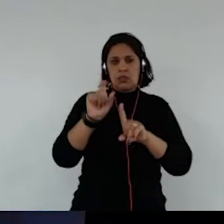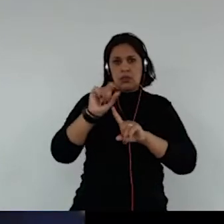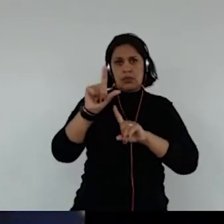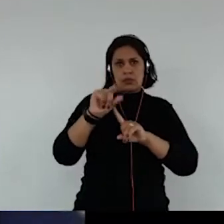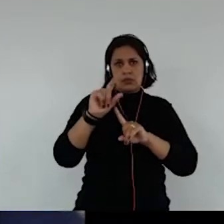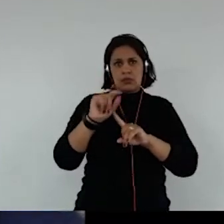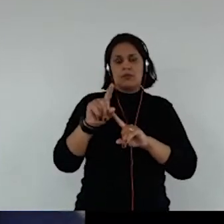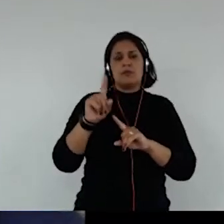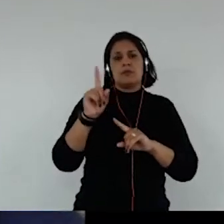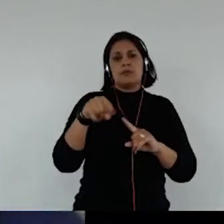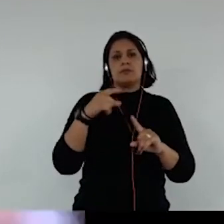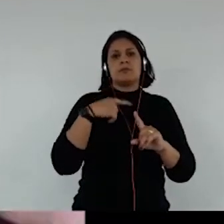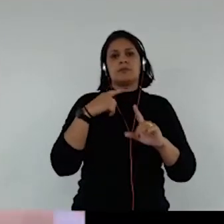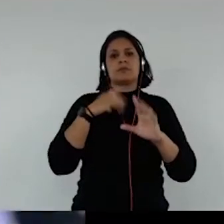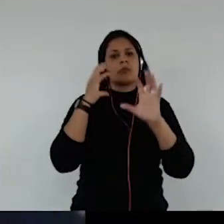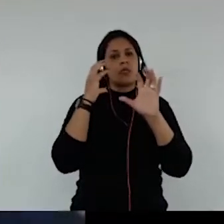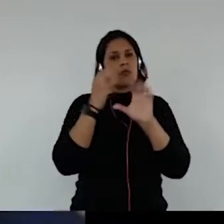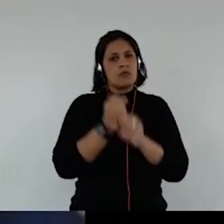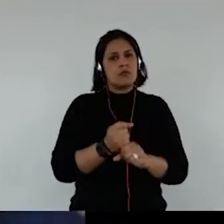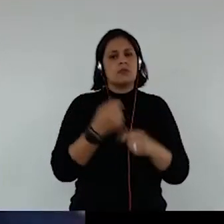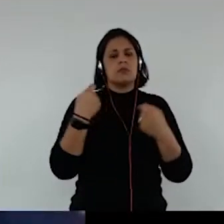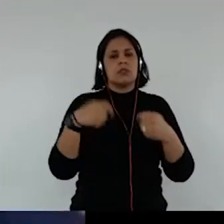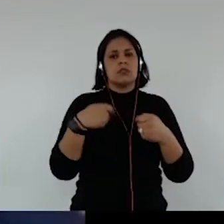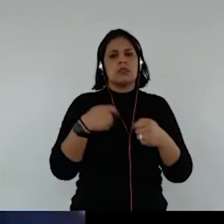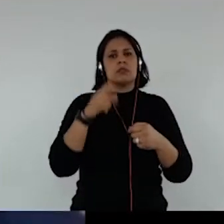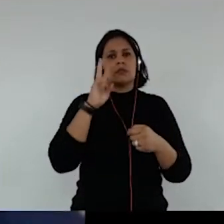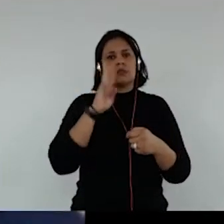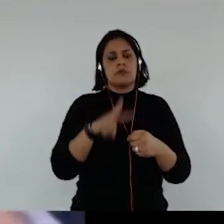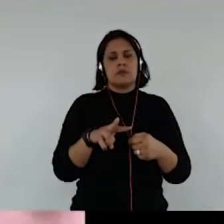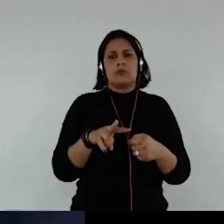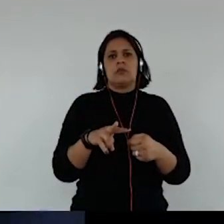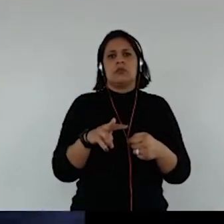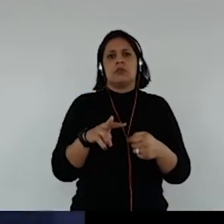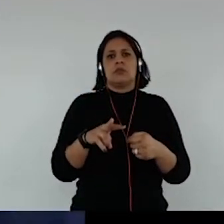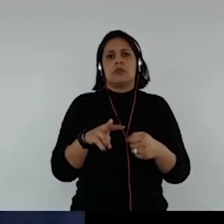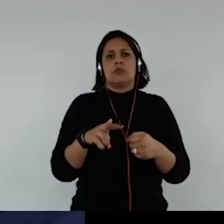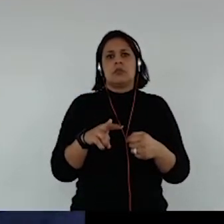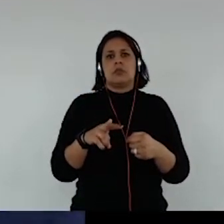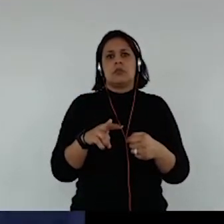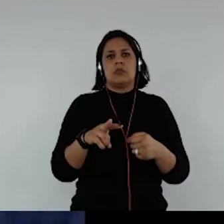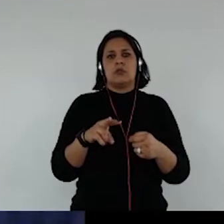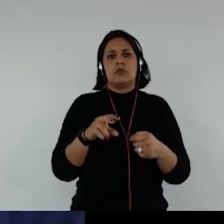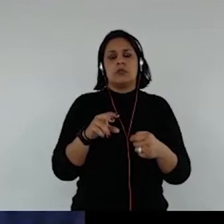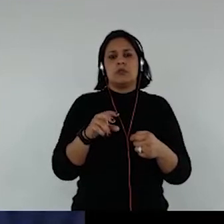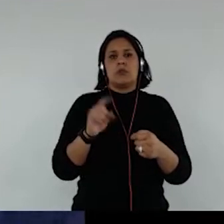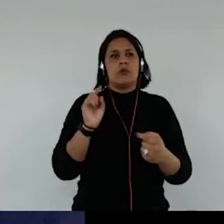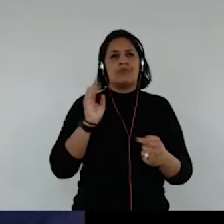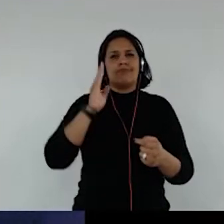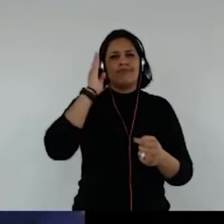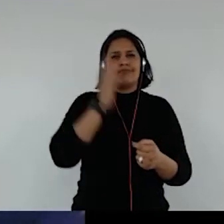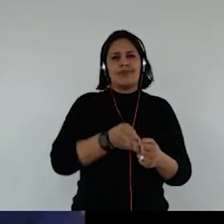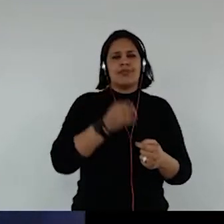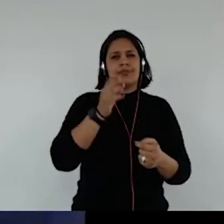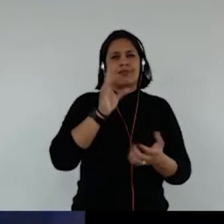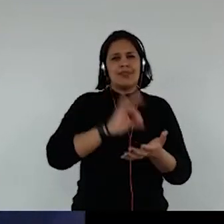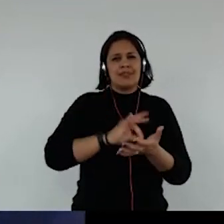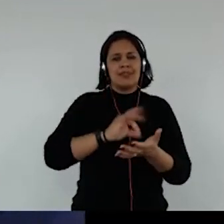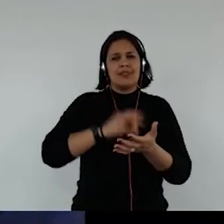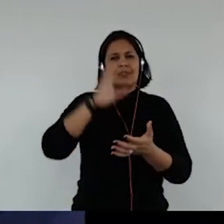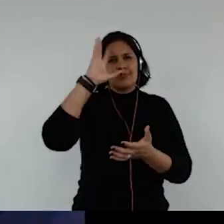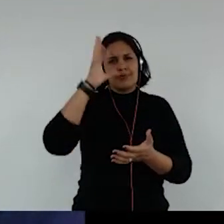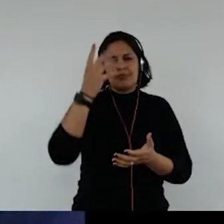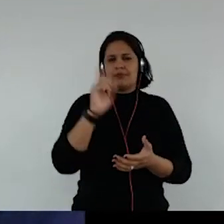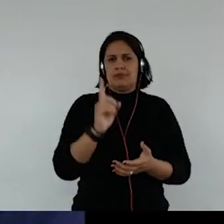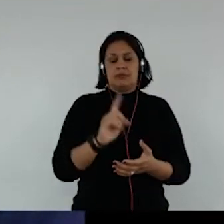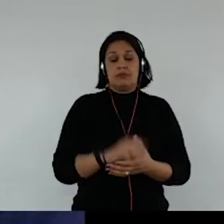uma revisão sem necessidade de fato imprevisível que torne impossível ou difícil o cumprimento do